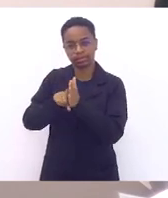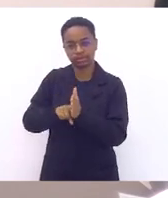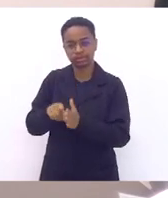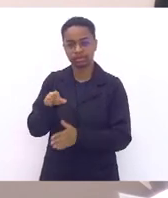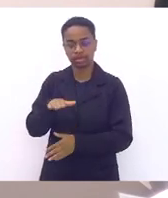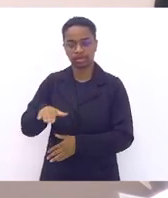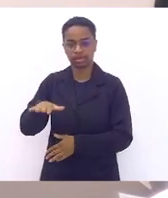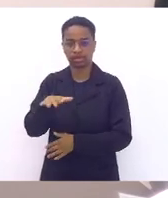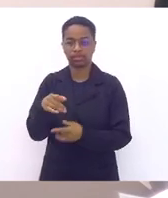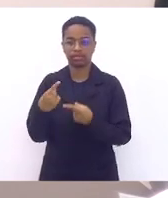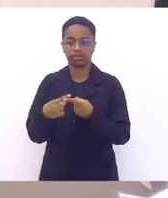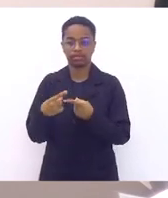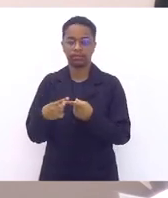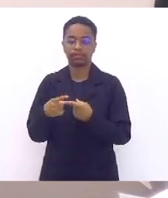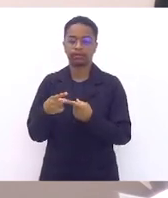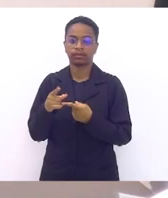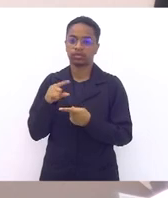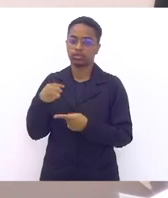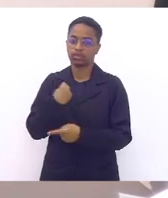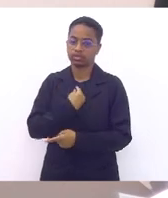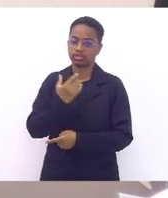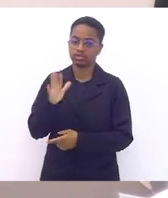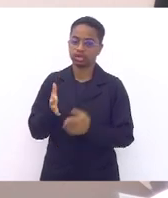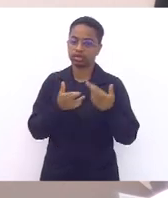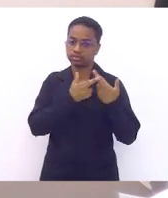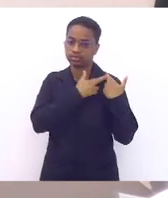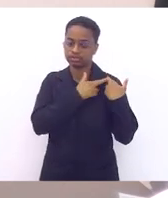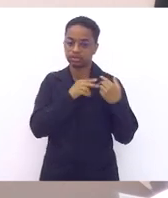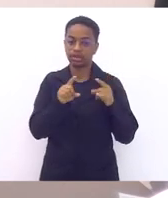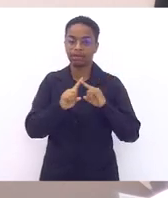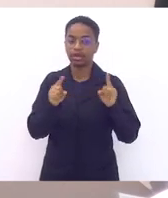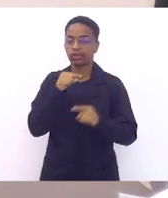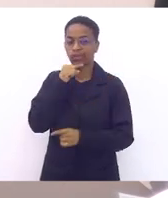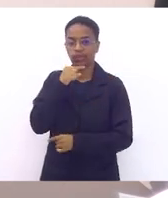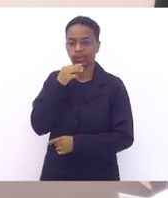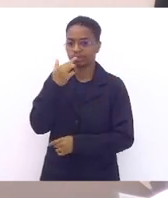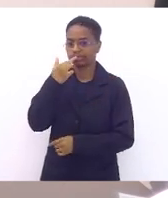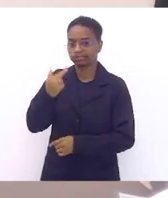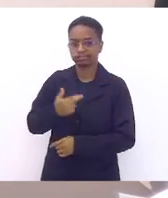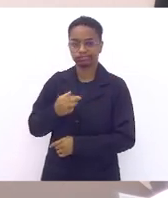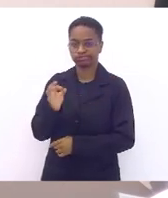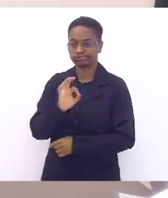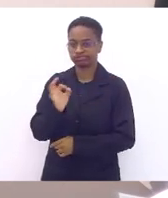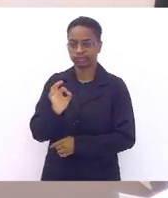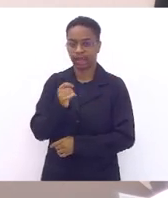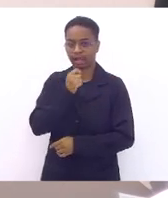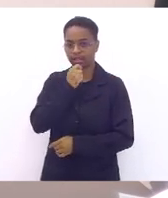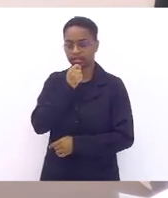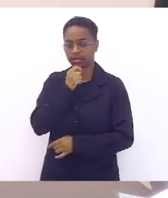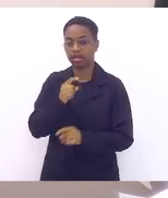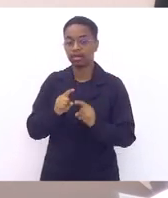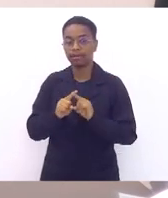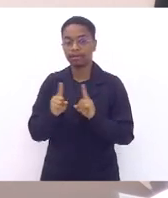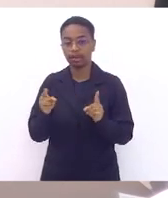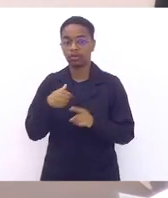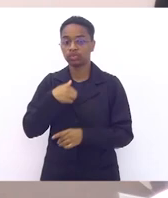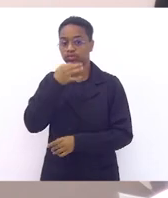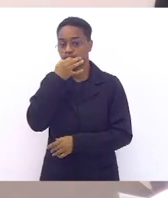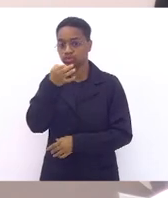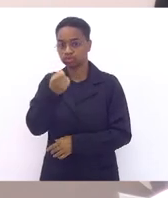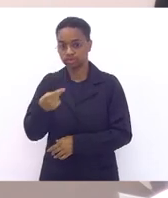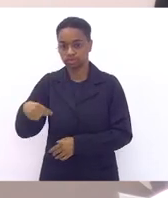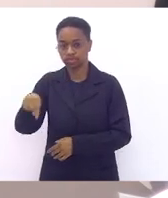resposta, uma vez que nós já tínhamos essa agenda aqui, nós não conseguimos uma resposta definitiva, mas eu sugiro,